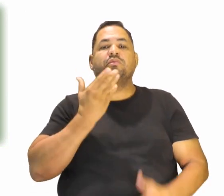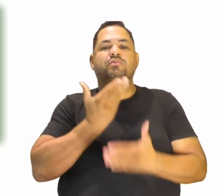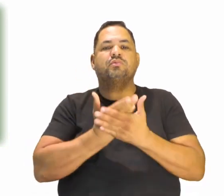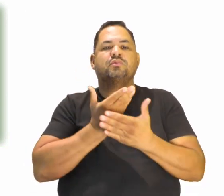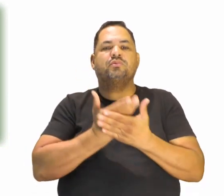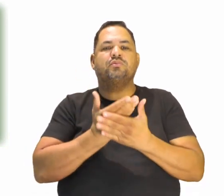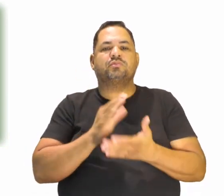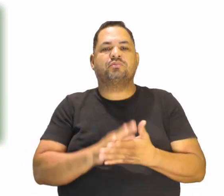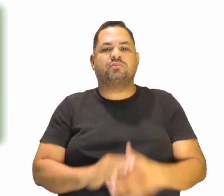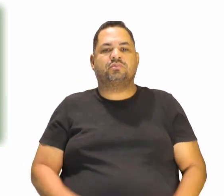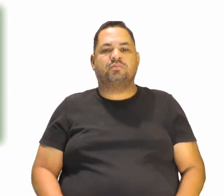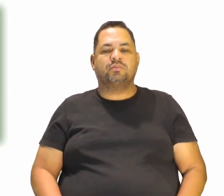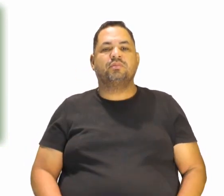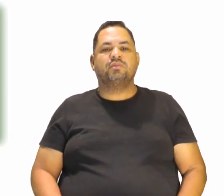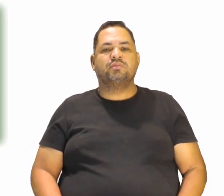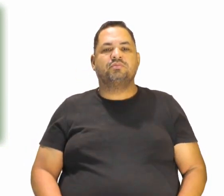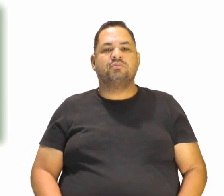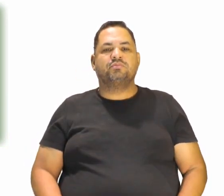Nós veremos aqui